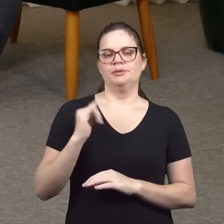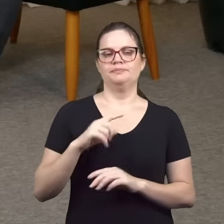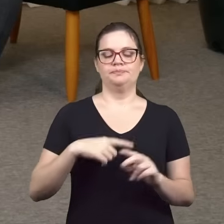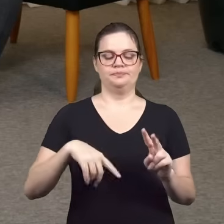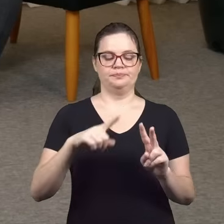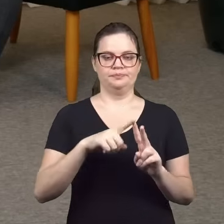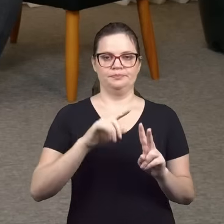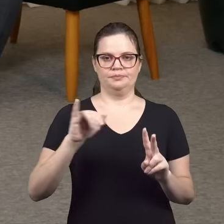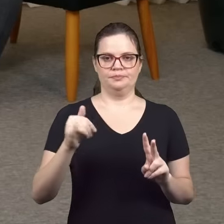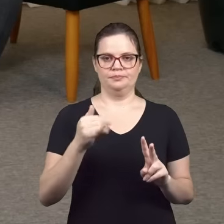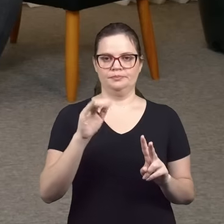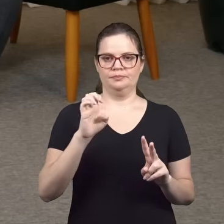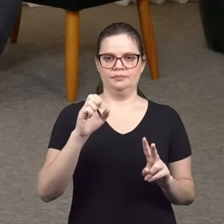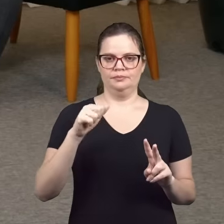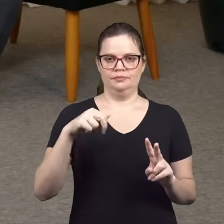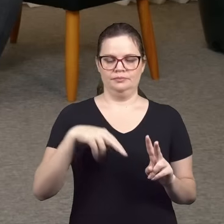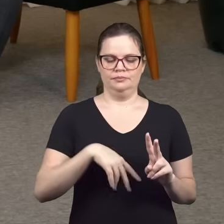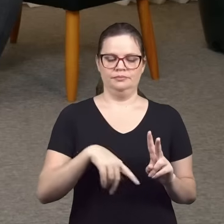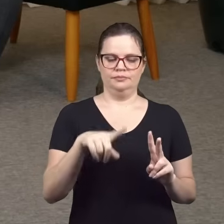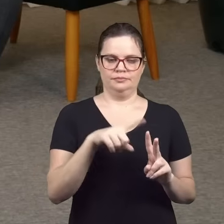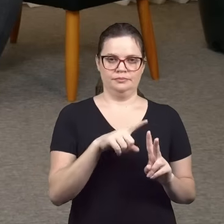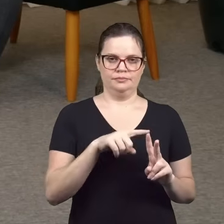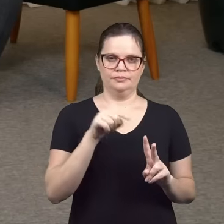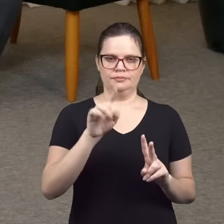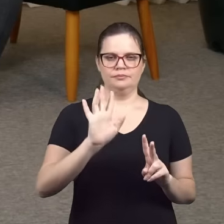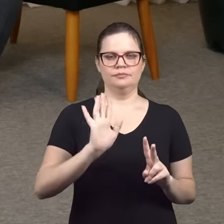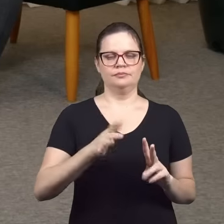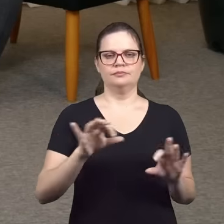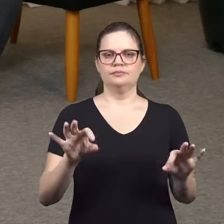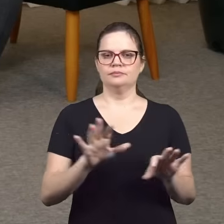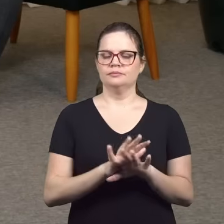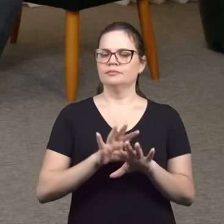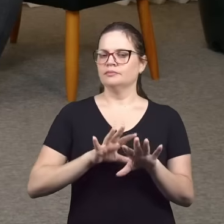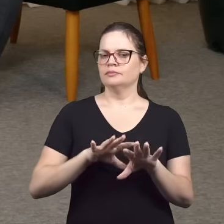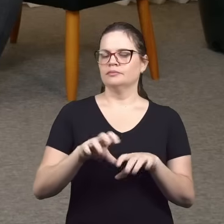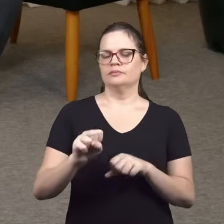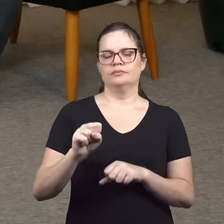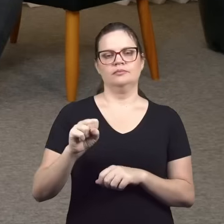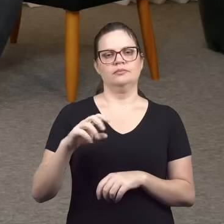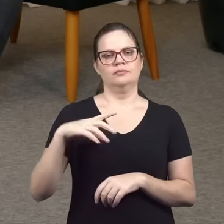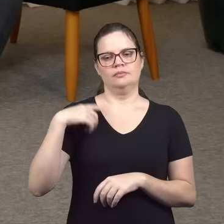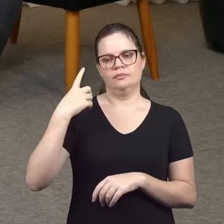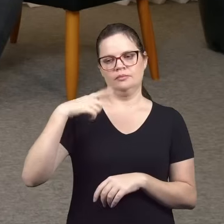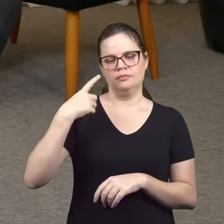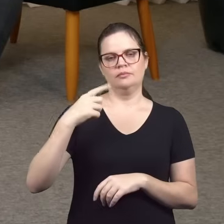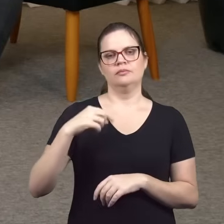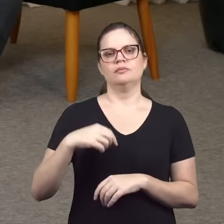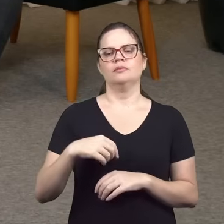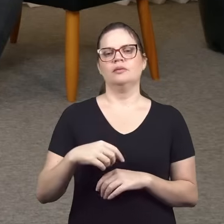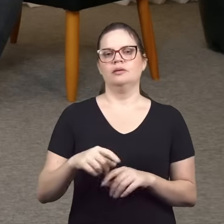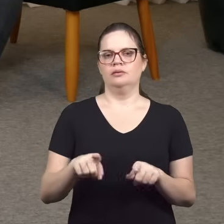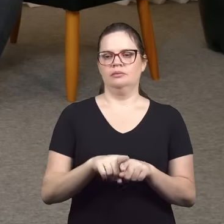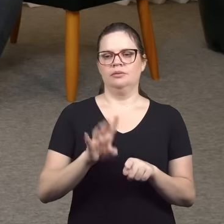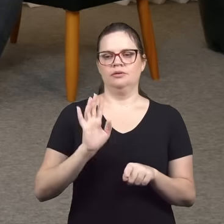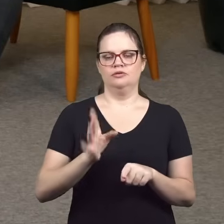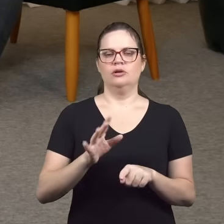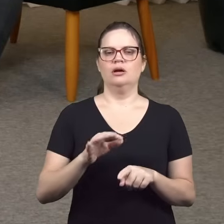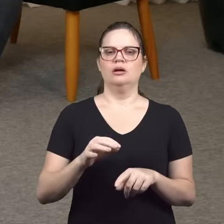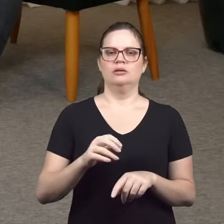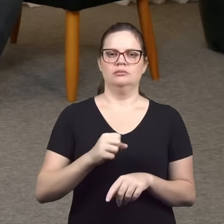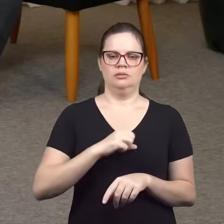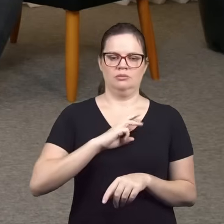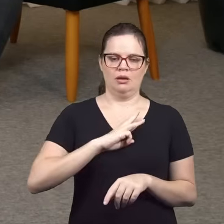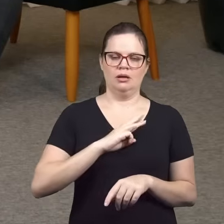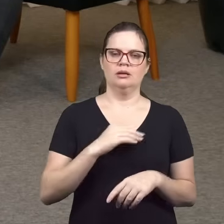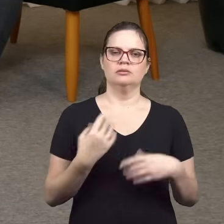Jean, você que fez faculdade, você que cursou ensino médio,